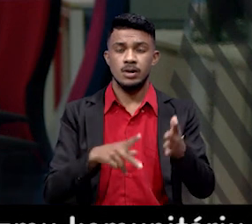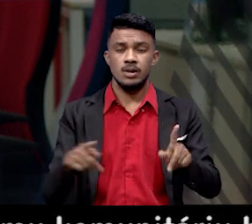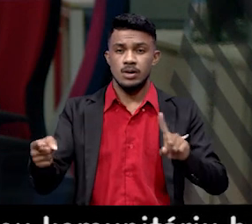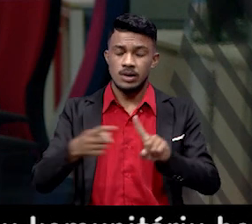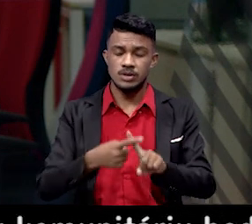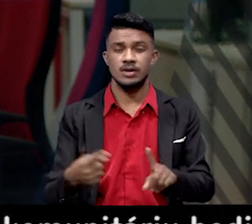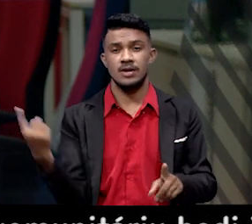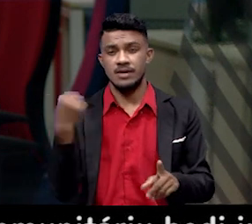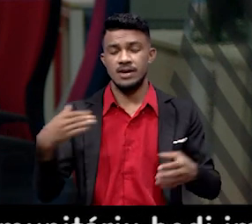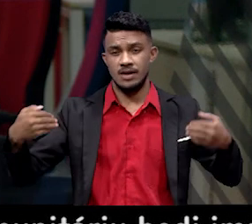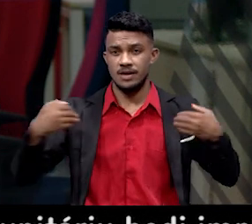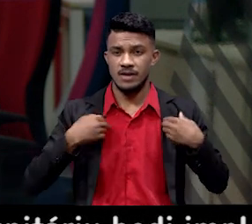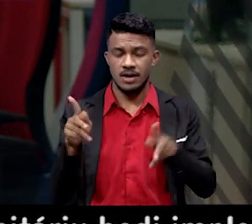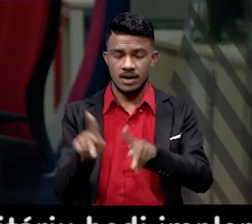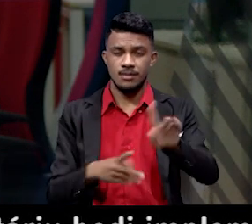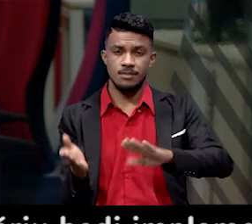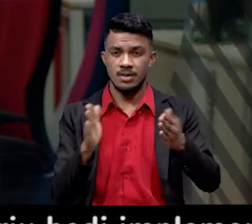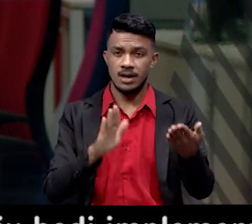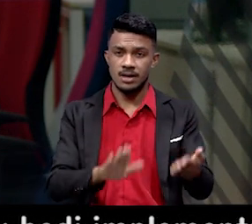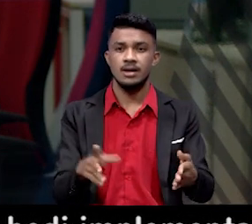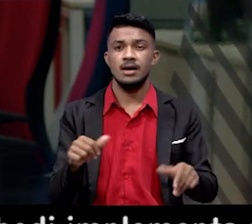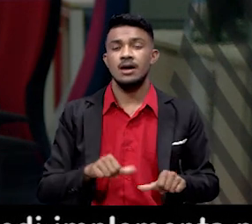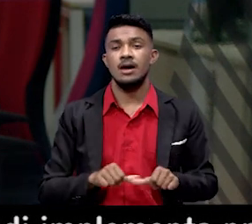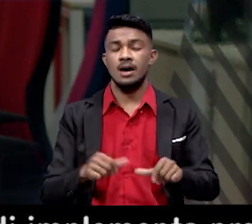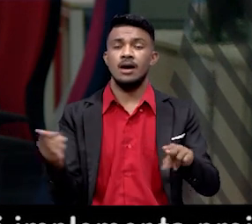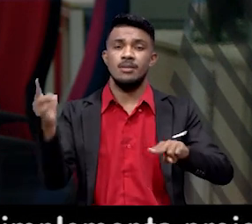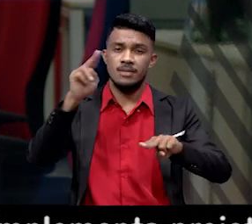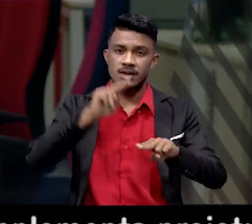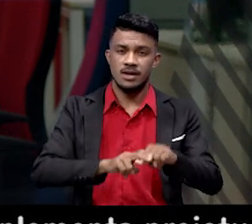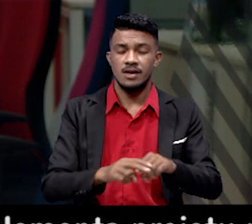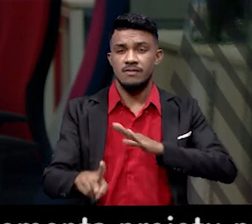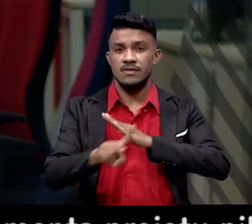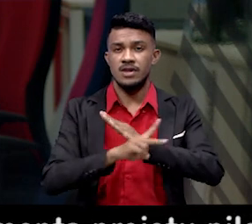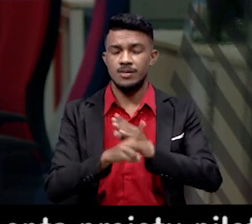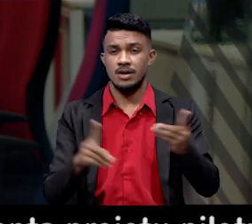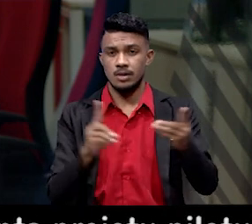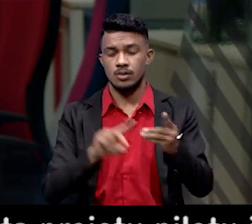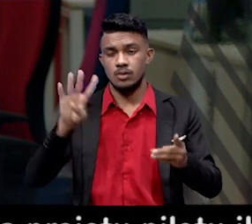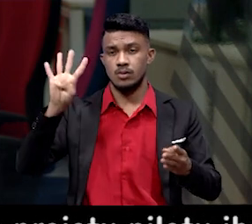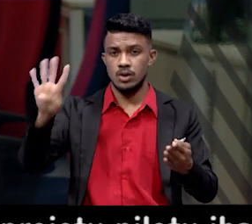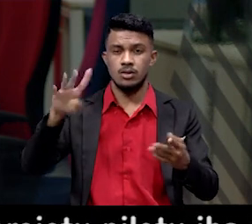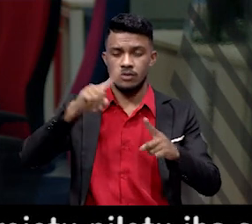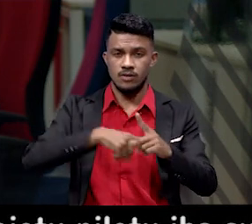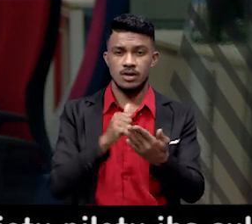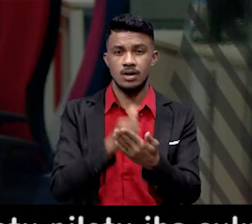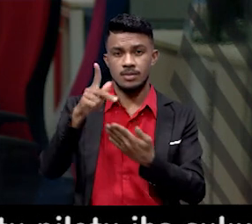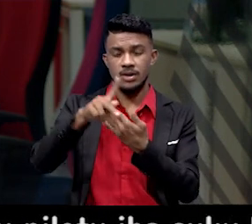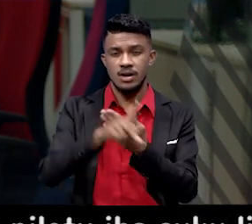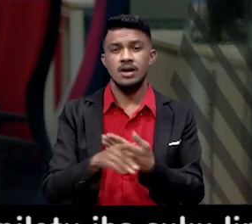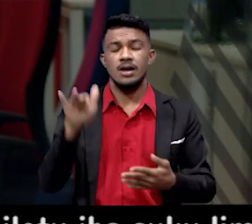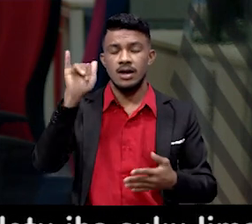no Emamate aumenta. No vítima russa inundação 4 de abril mos, se rela metem e é